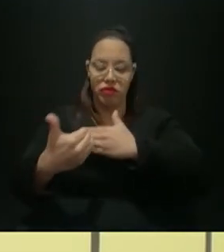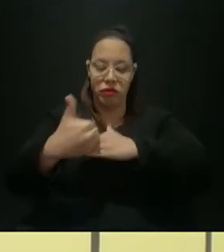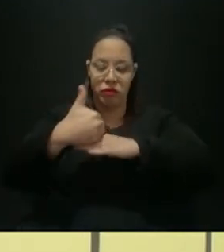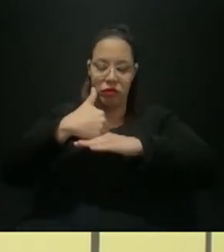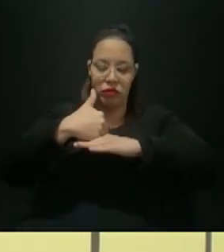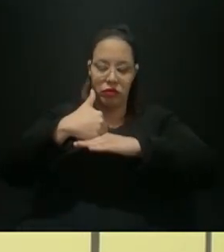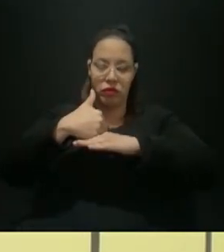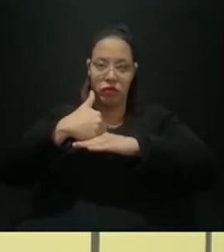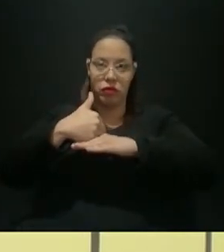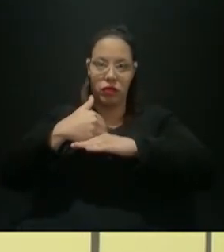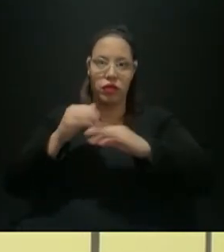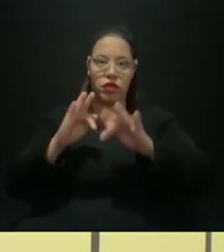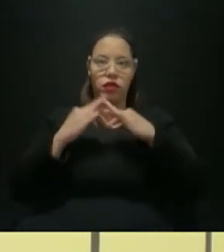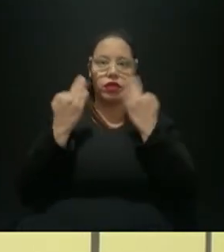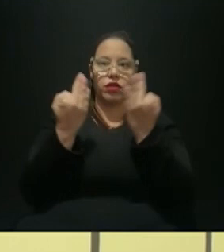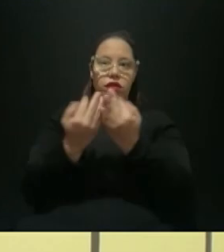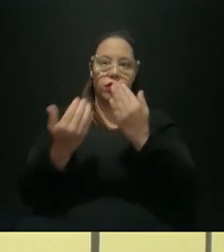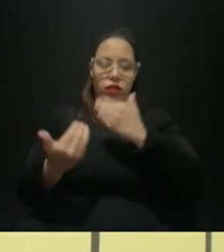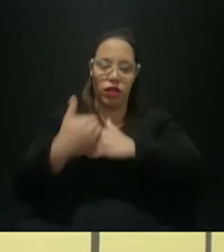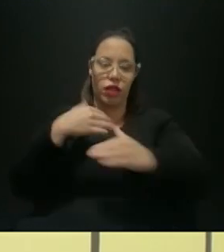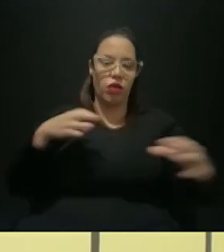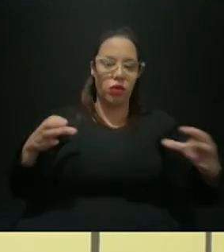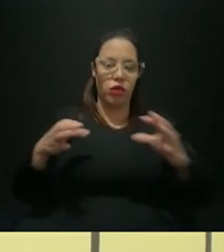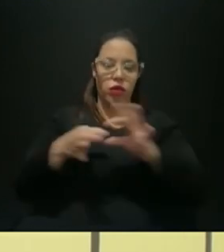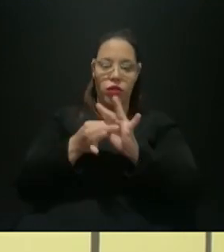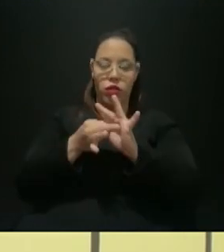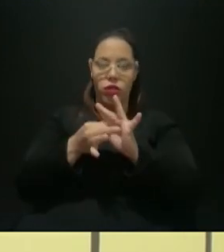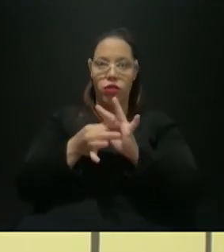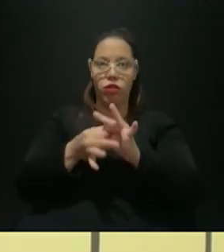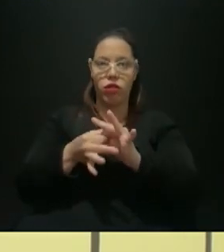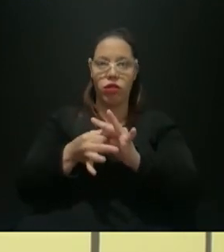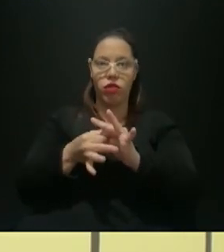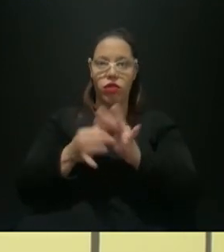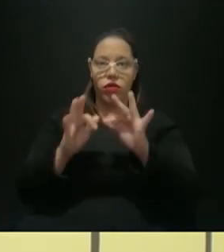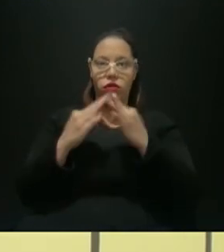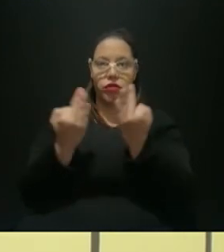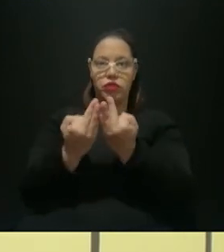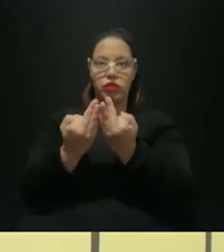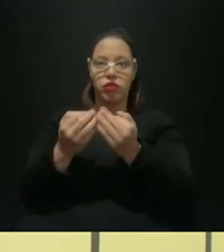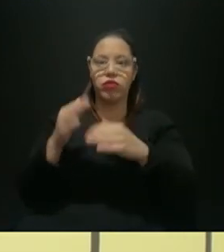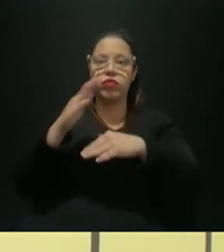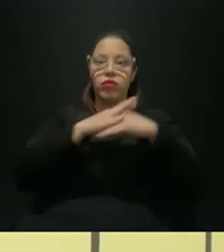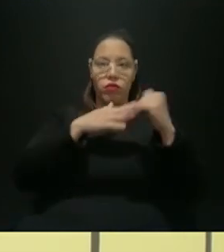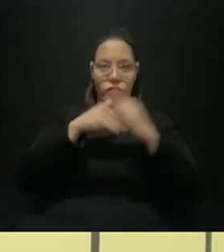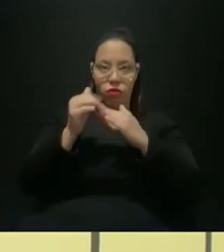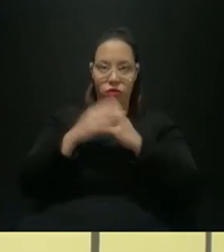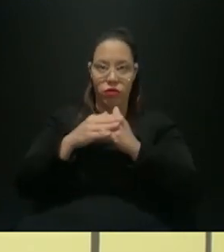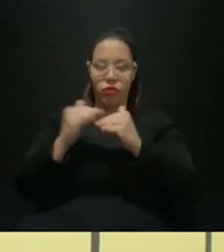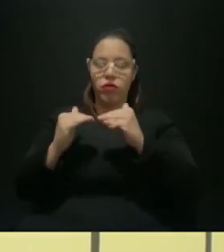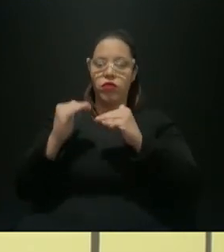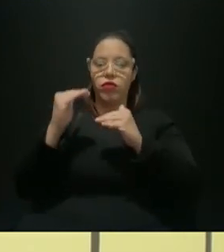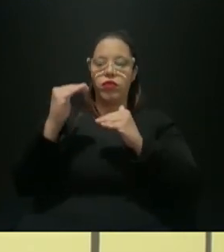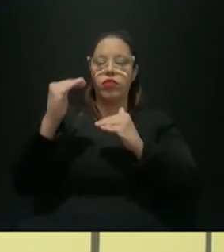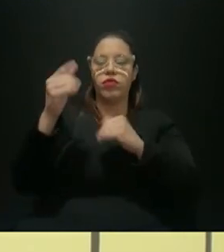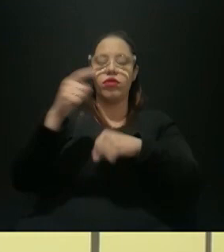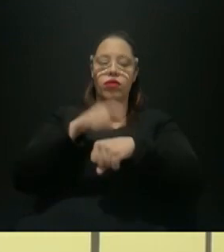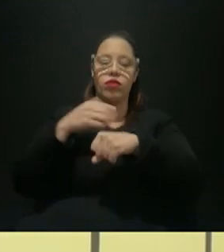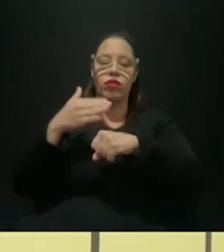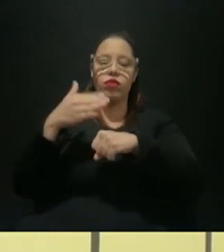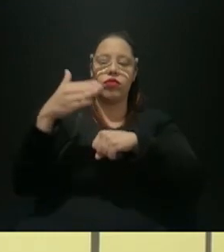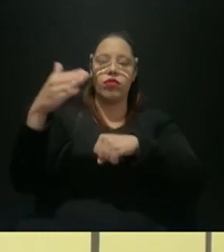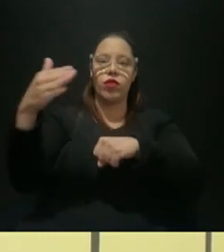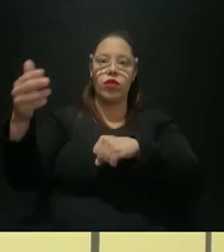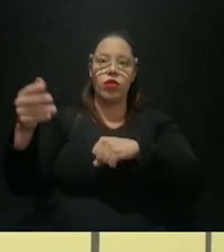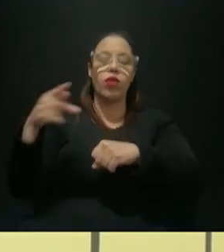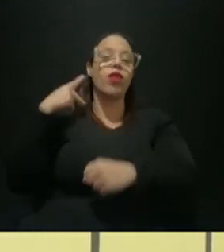famílias acolhedoras parceiras. Sim. Esse serviço, ele foi, com o decorrer do tempo, se tornando uma política pública. Então,